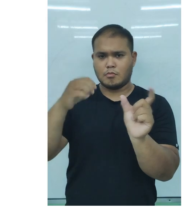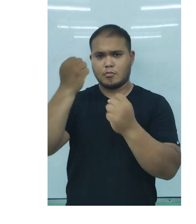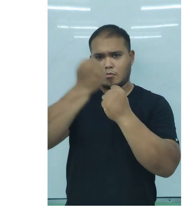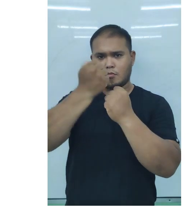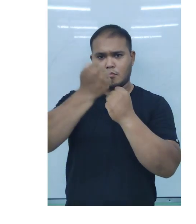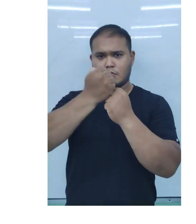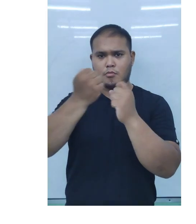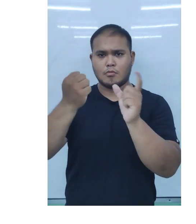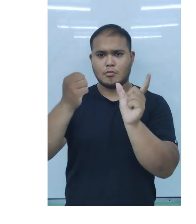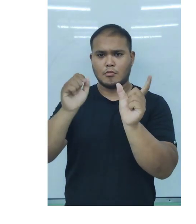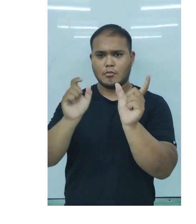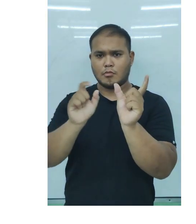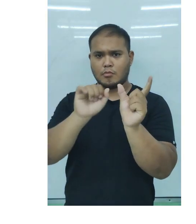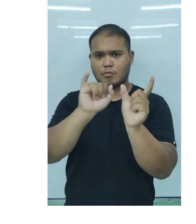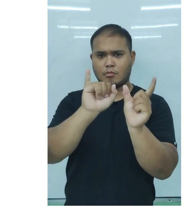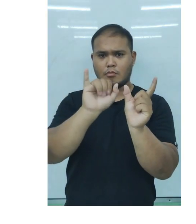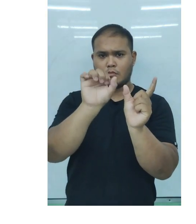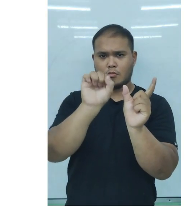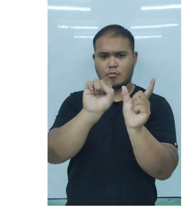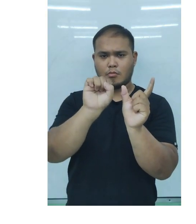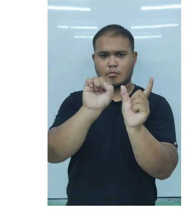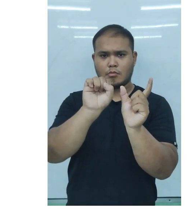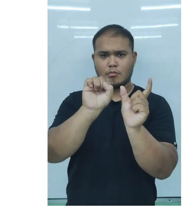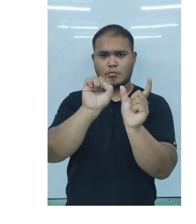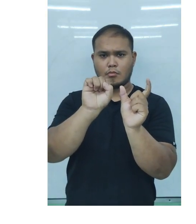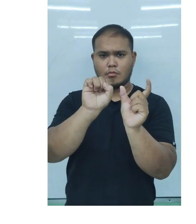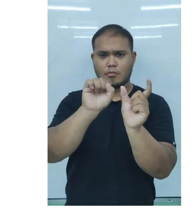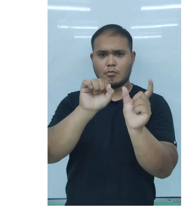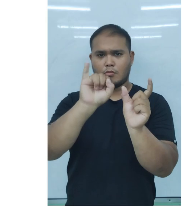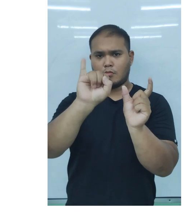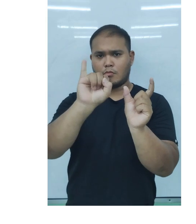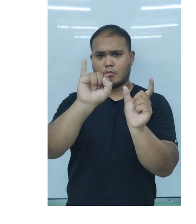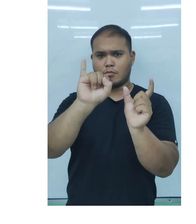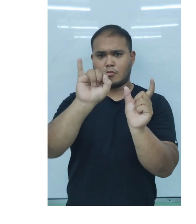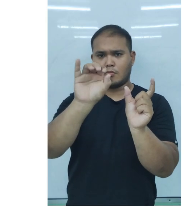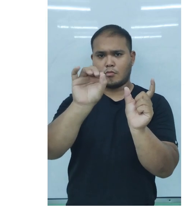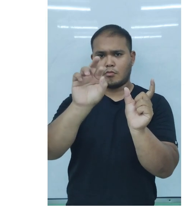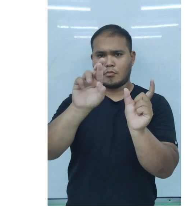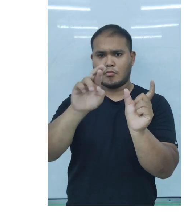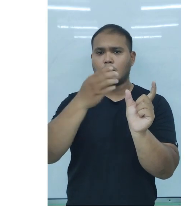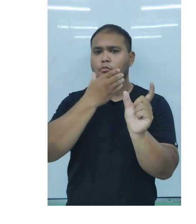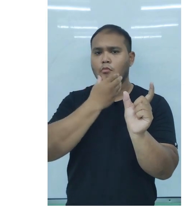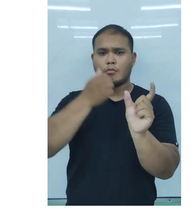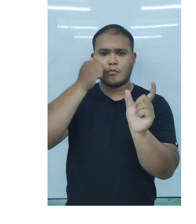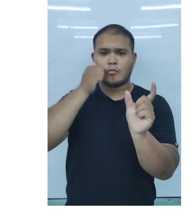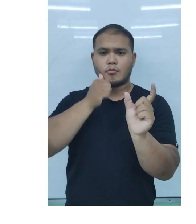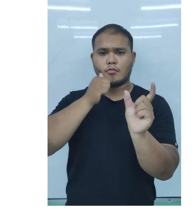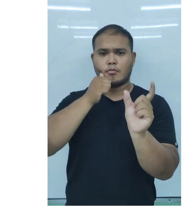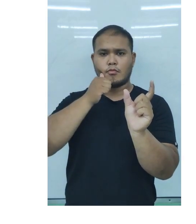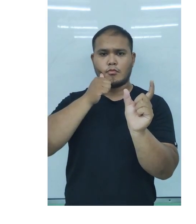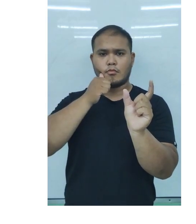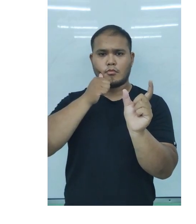terminação is por io, no caso do masculino e do feminino. Então, vai ser